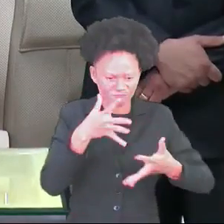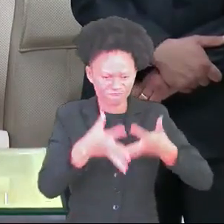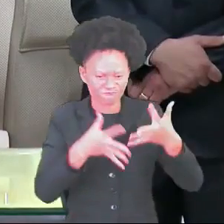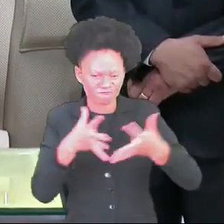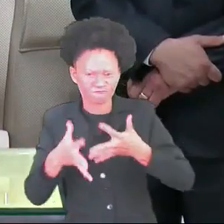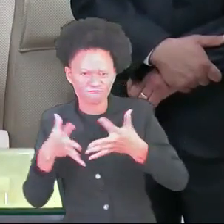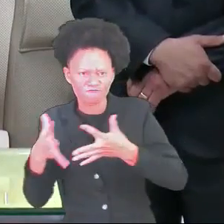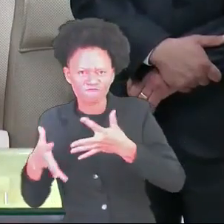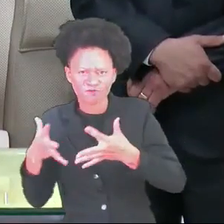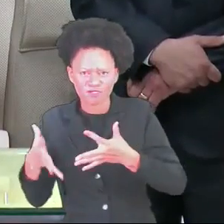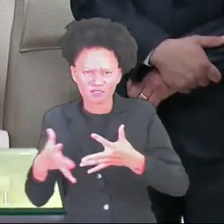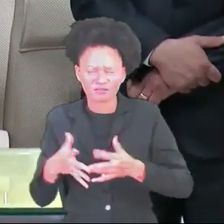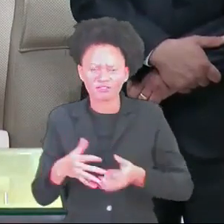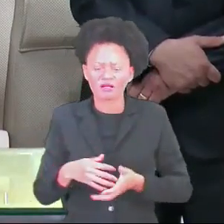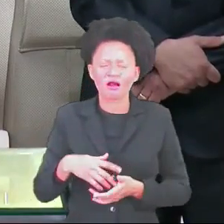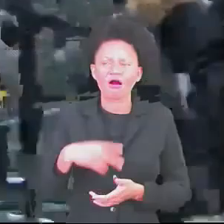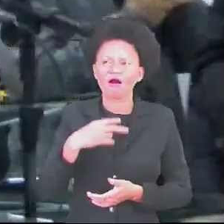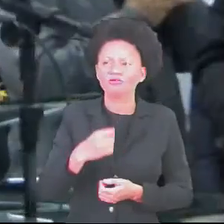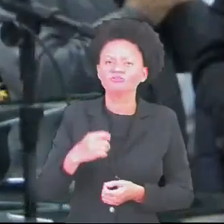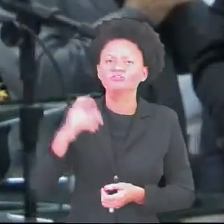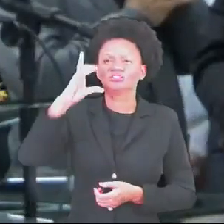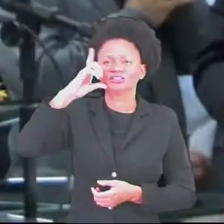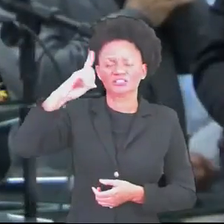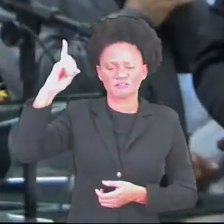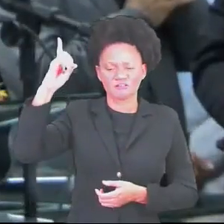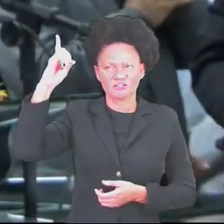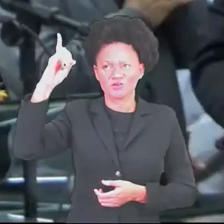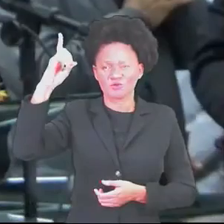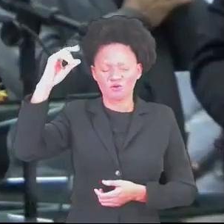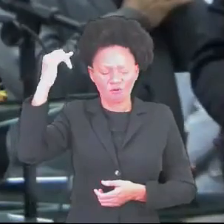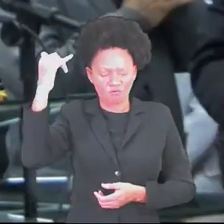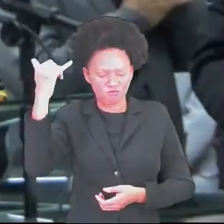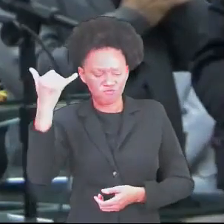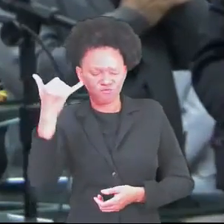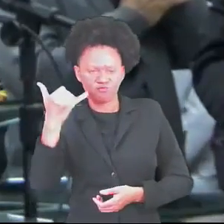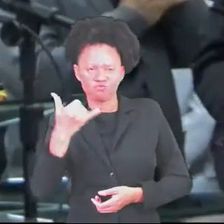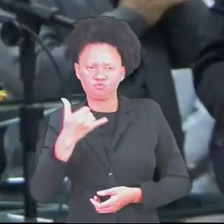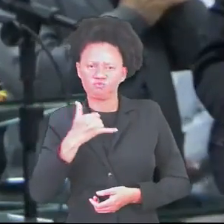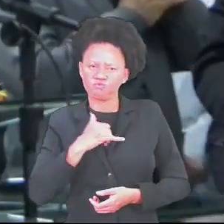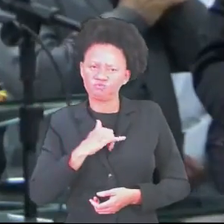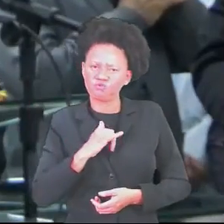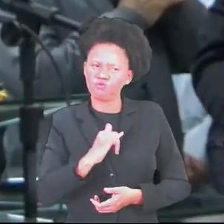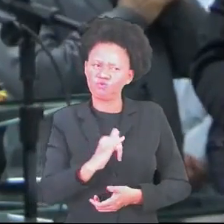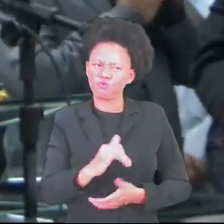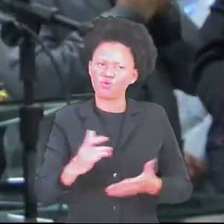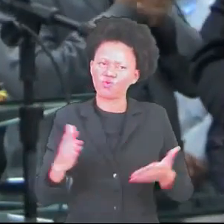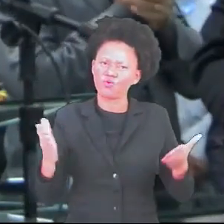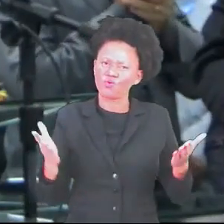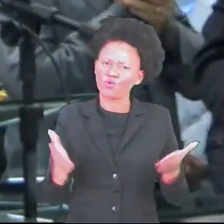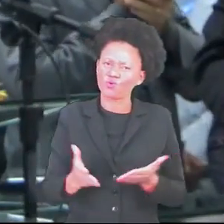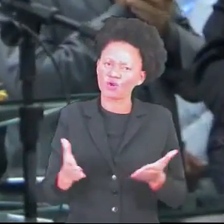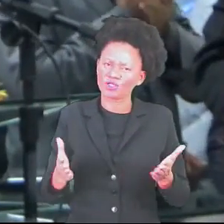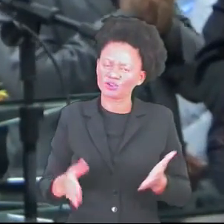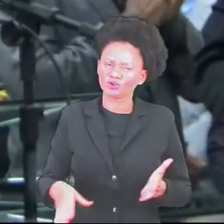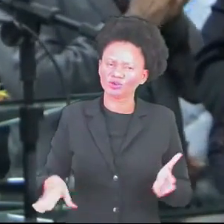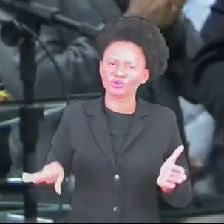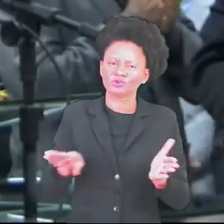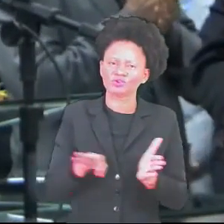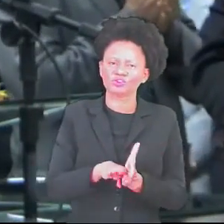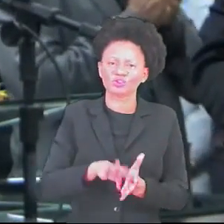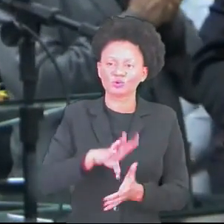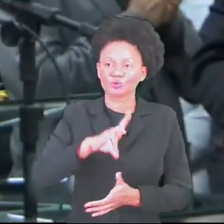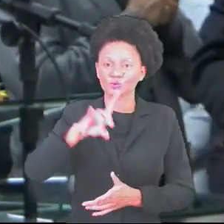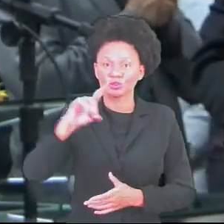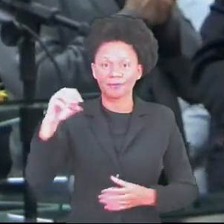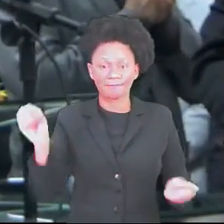ouviram a voz do céu dizendo que hoje chegou o dia do seu